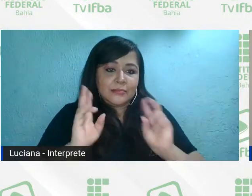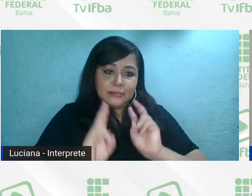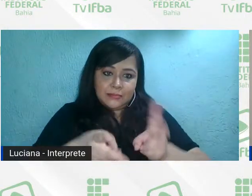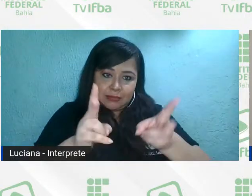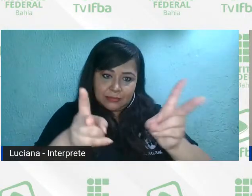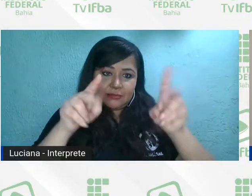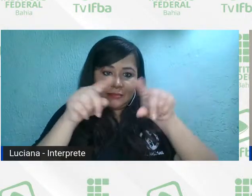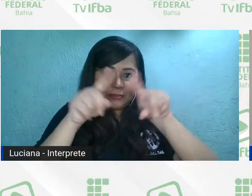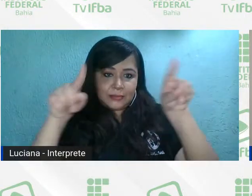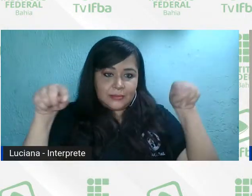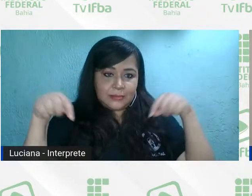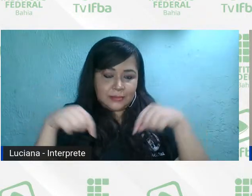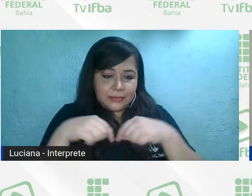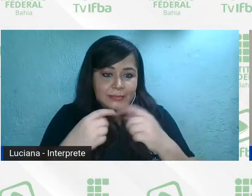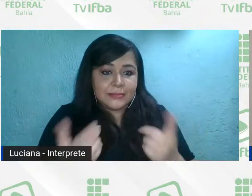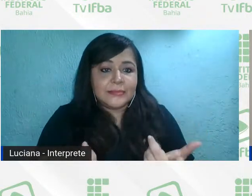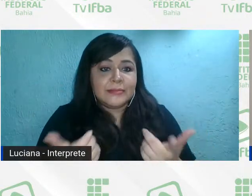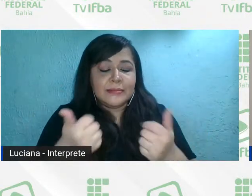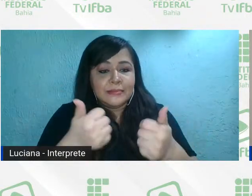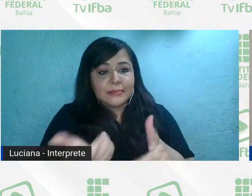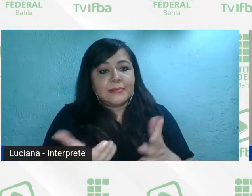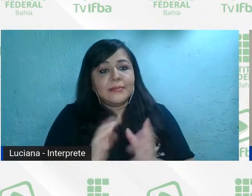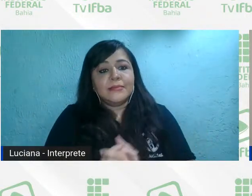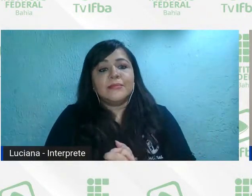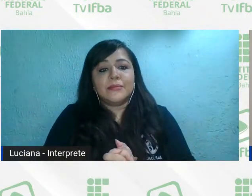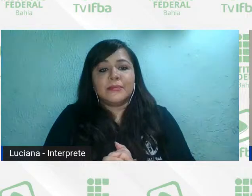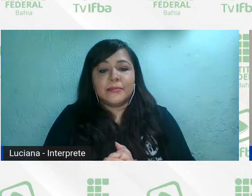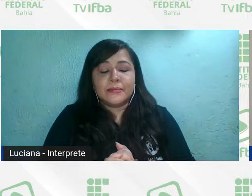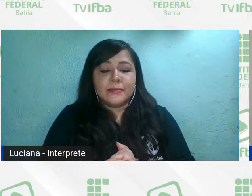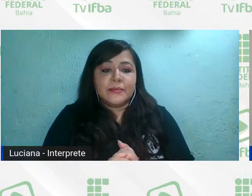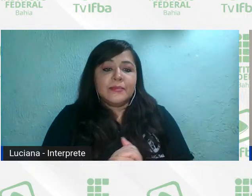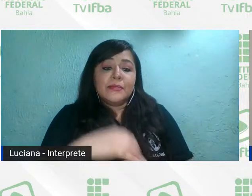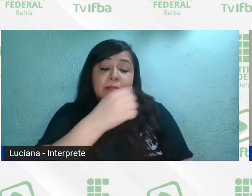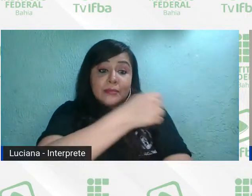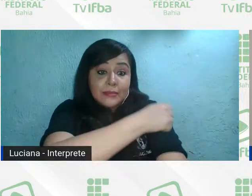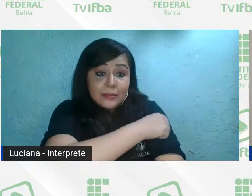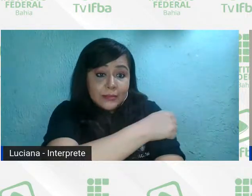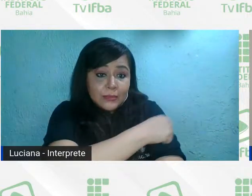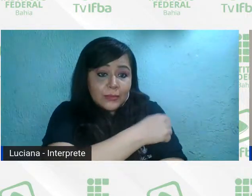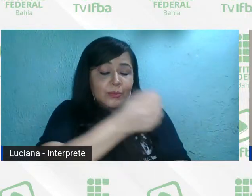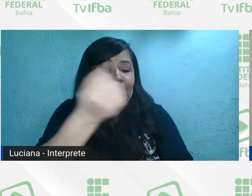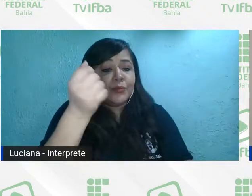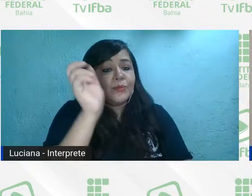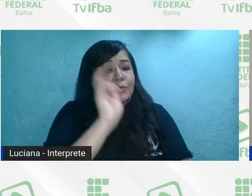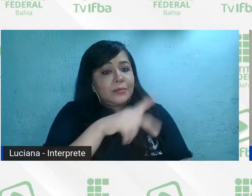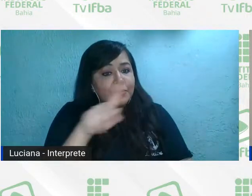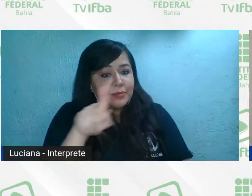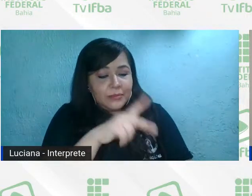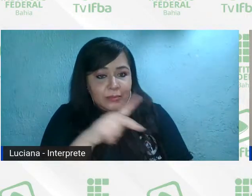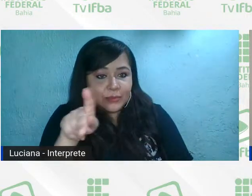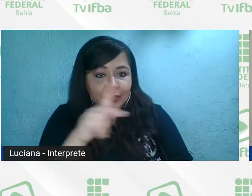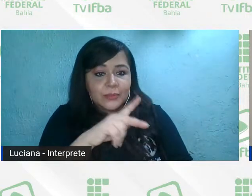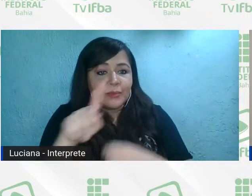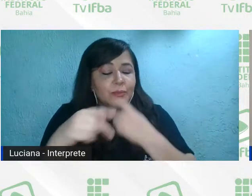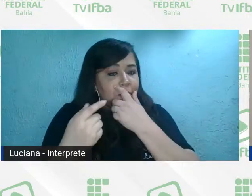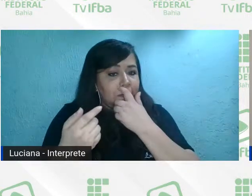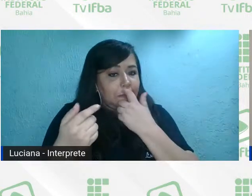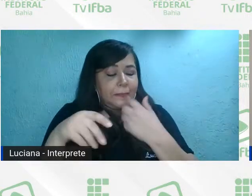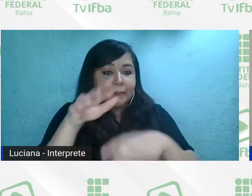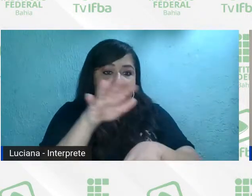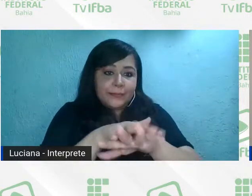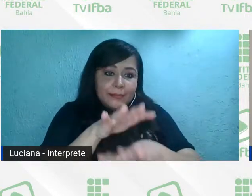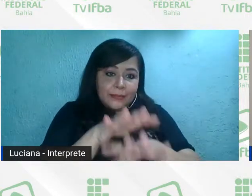na nossa sala, né, muitos estudantes, professores, não somente da